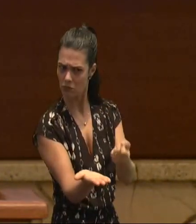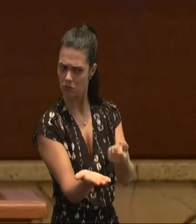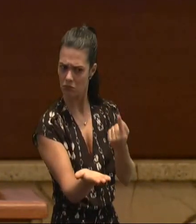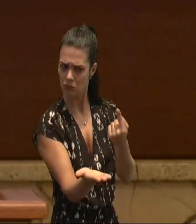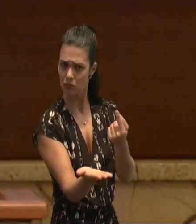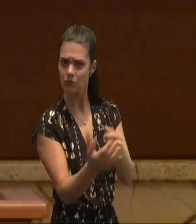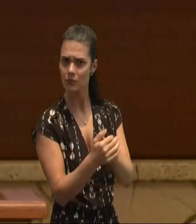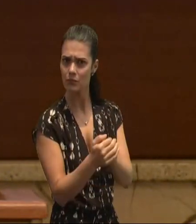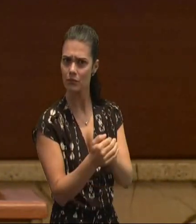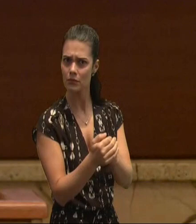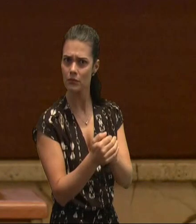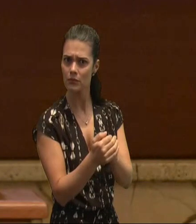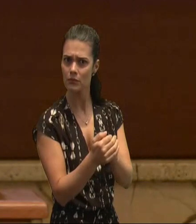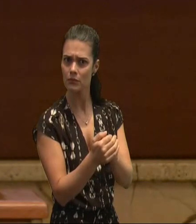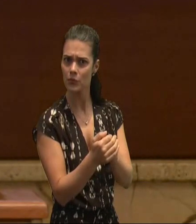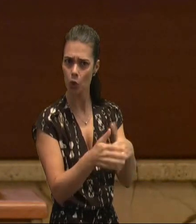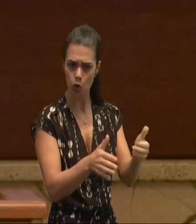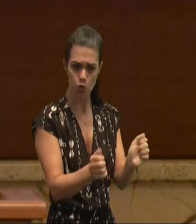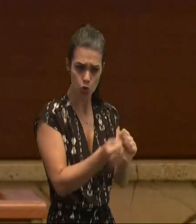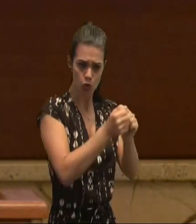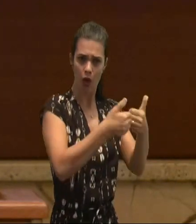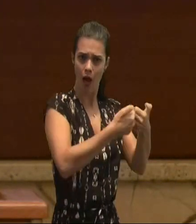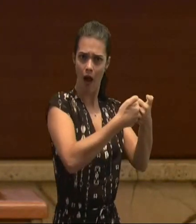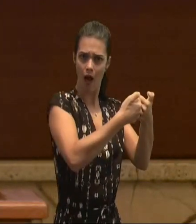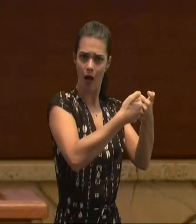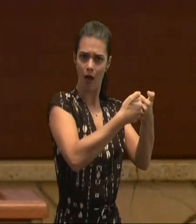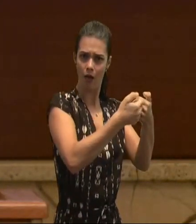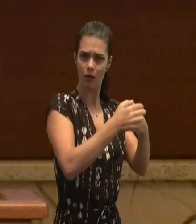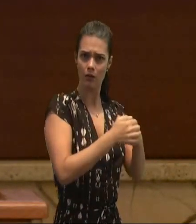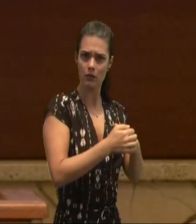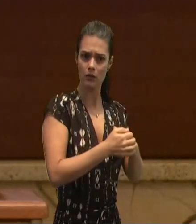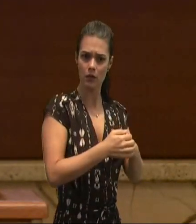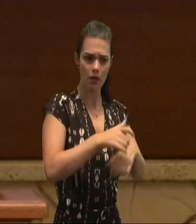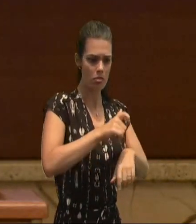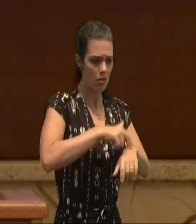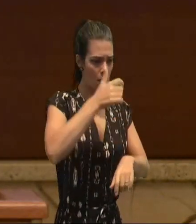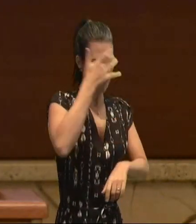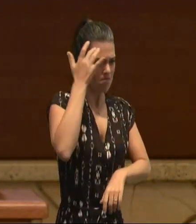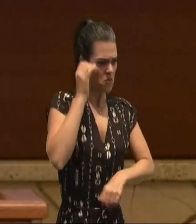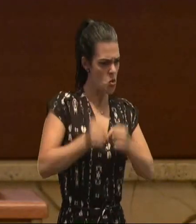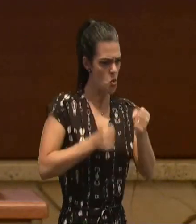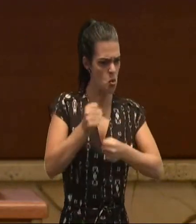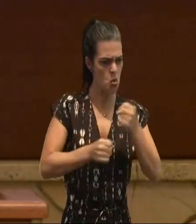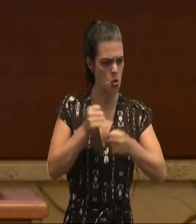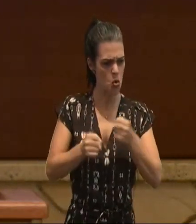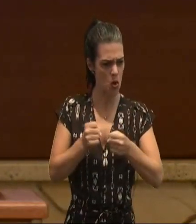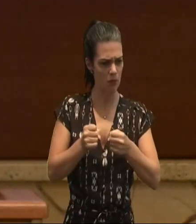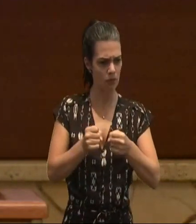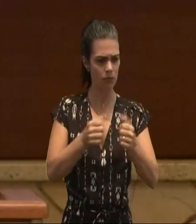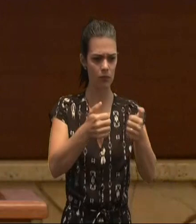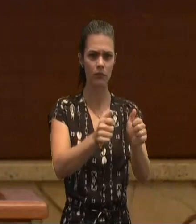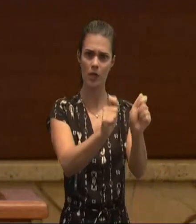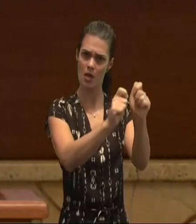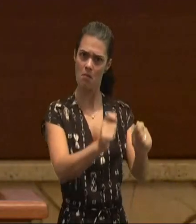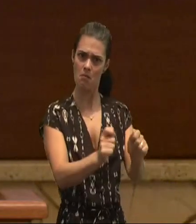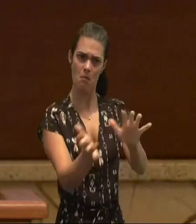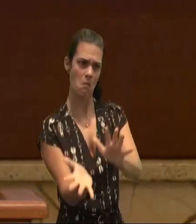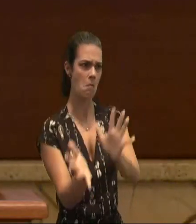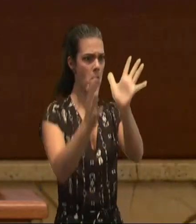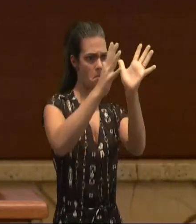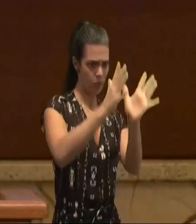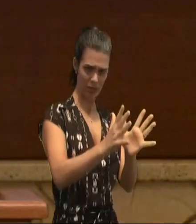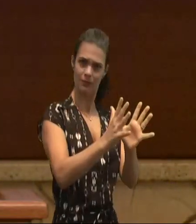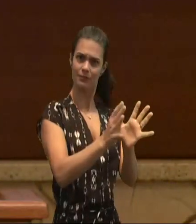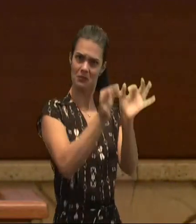exatamente de frente à arca do Senhor. Imediatamente alguém correu e pegou aquela estátua e colocou no lugar.